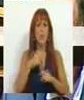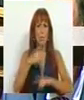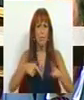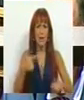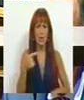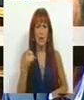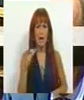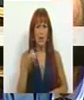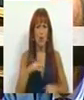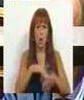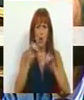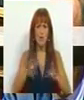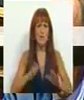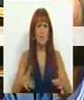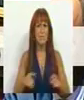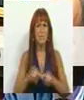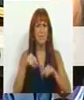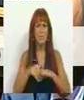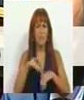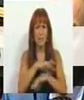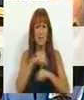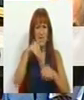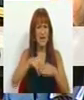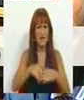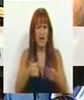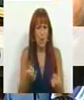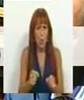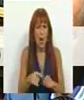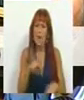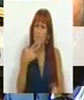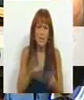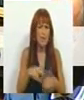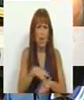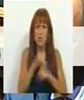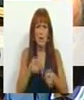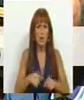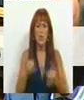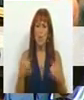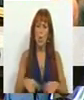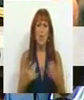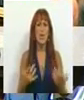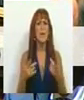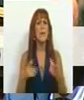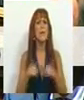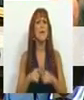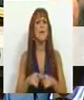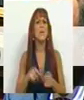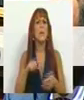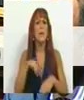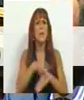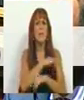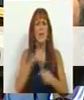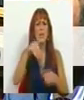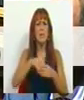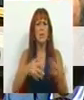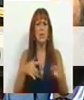Médio Tejo. Um hospital sem medicina interna não é um verdadeiro hospital. E ainda hoje existe um dos 3 polos sem medicina interna, o